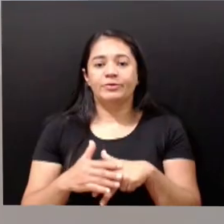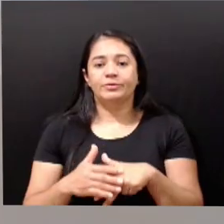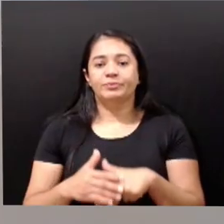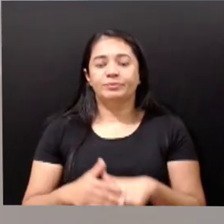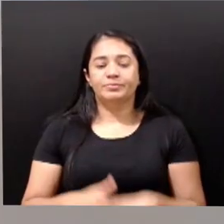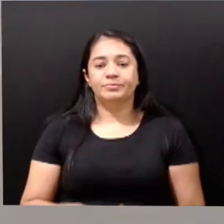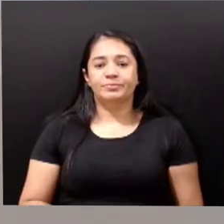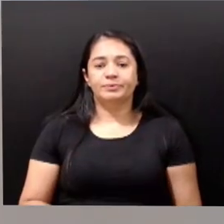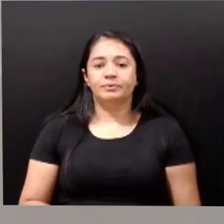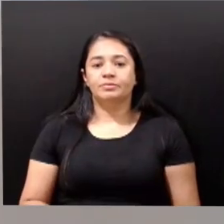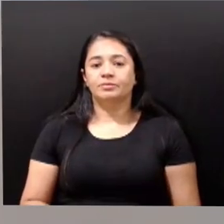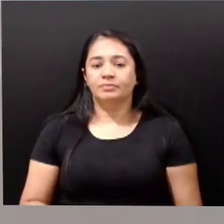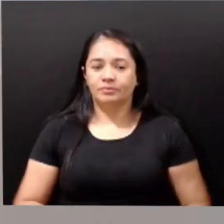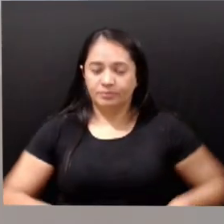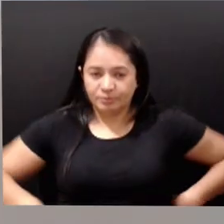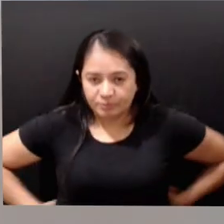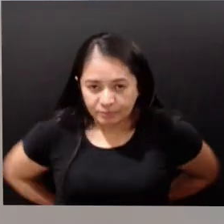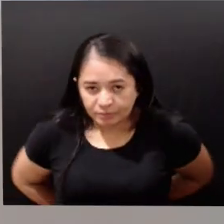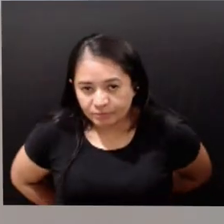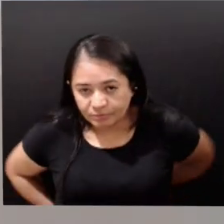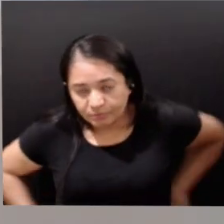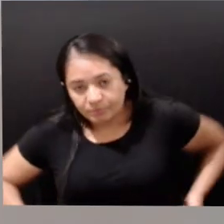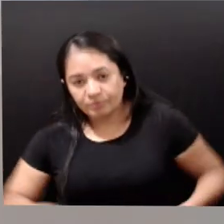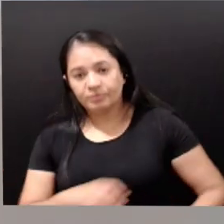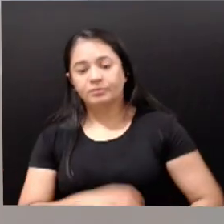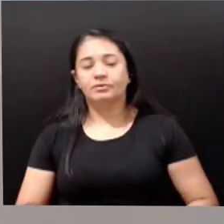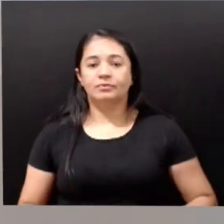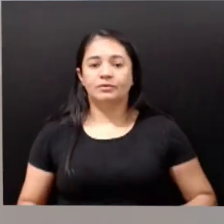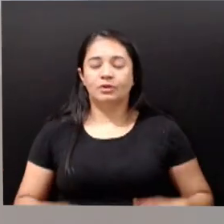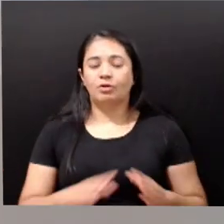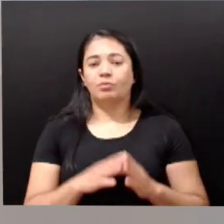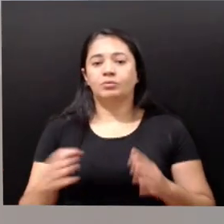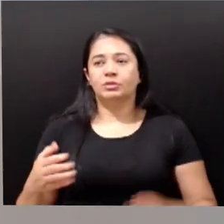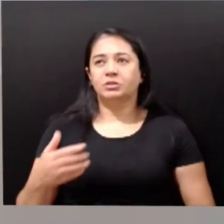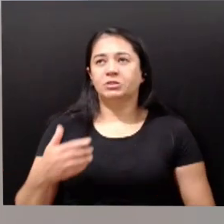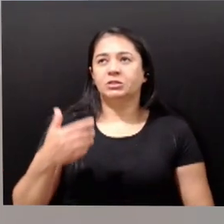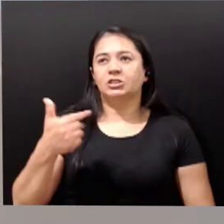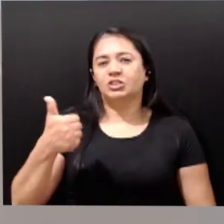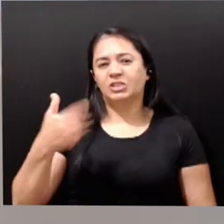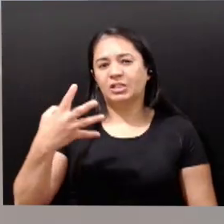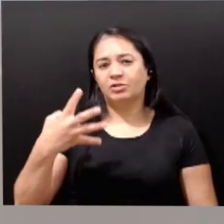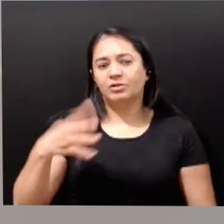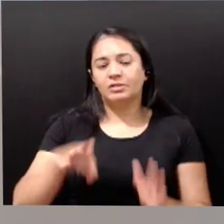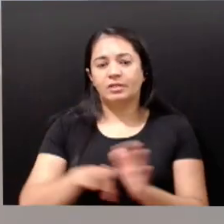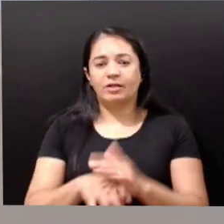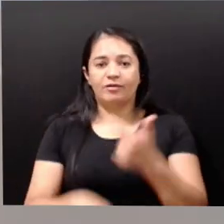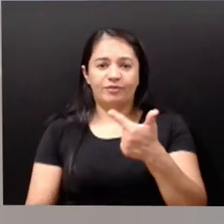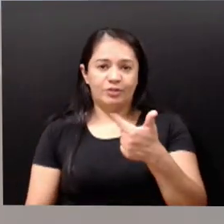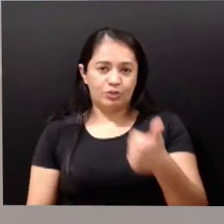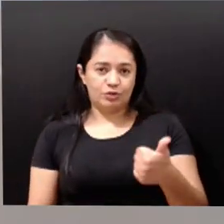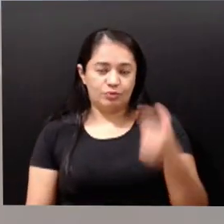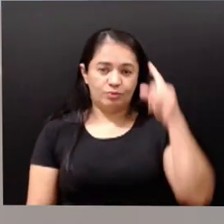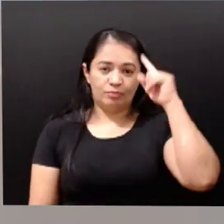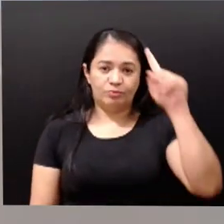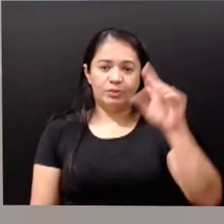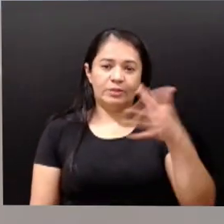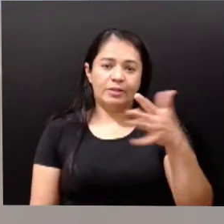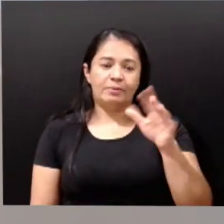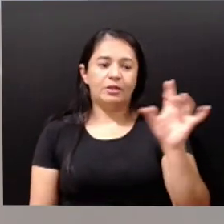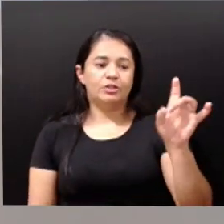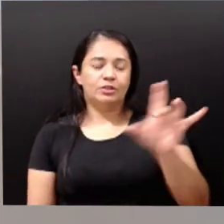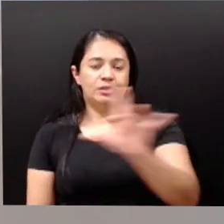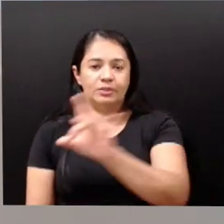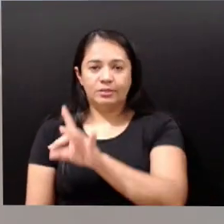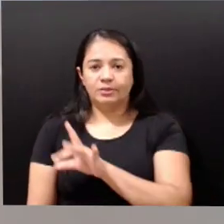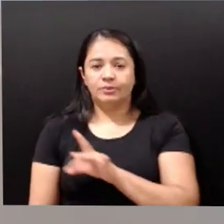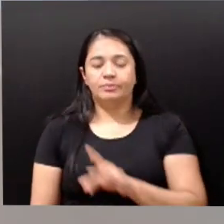terão uma remissão completa dos sintomas dentro de um período de 14 a 21 dias, também dependendo da resposta imunológica